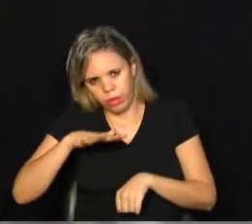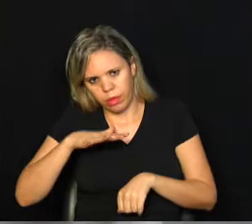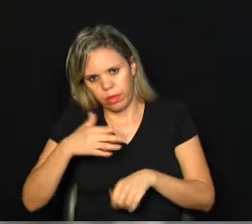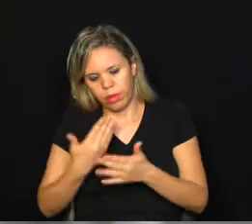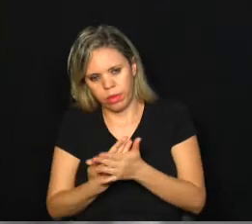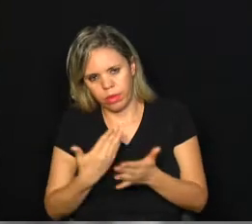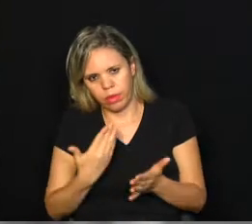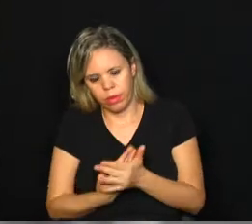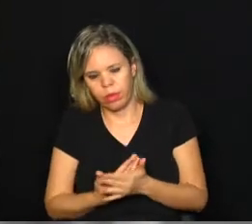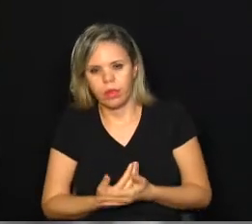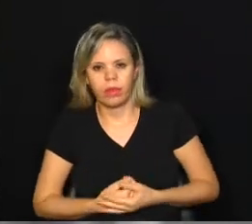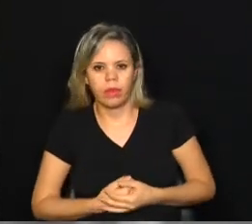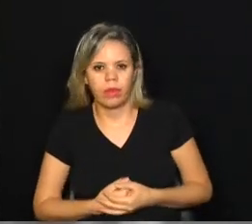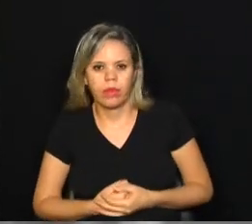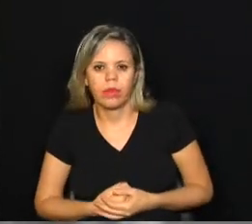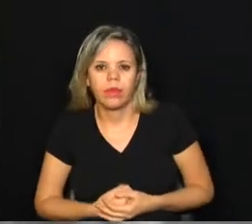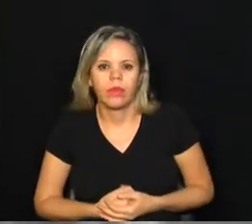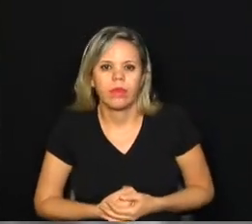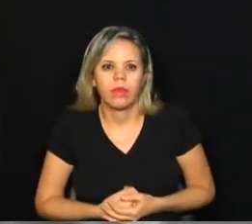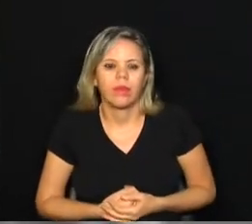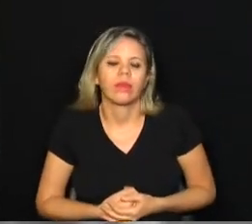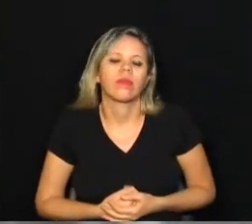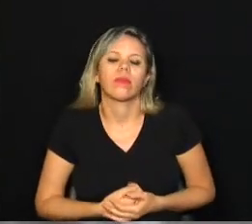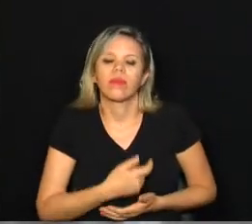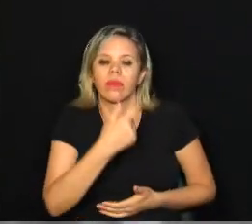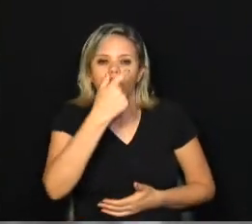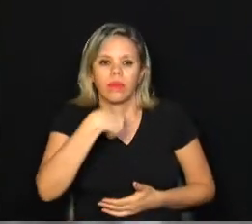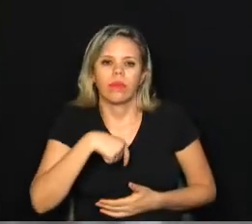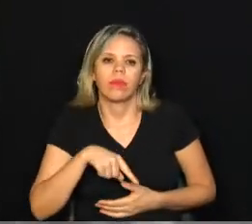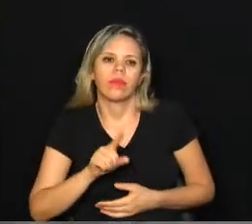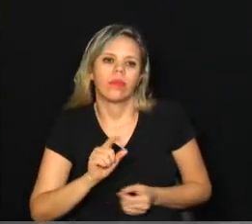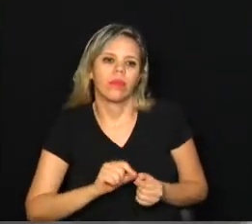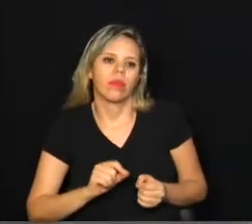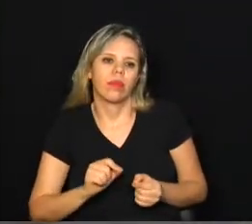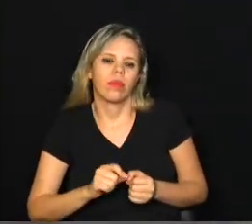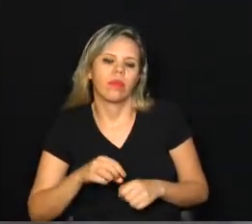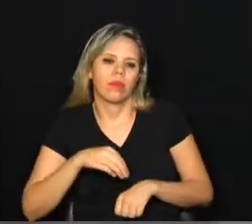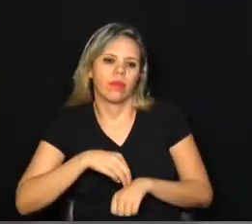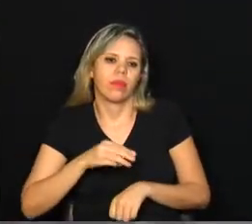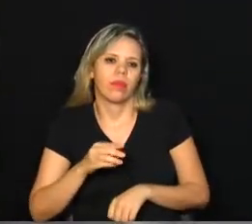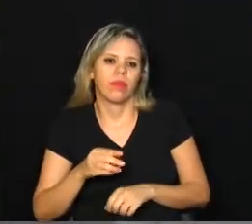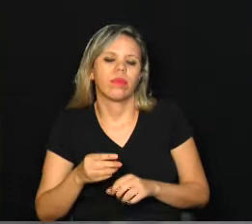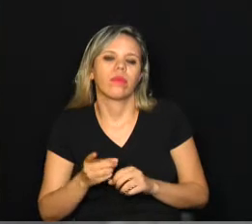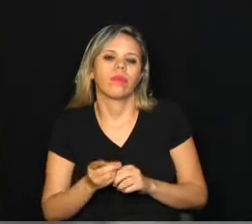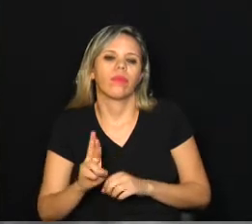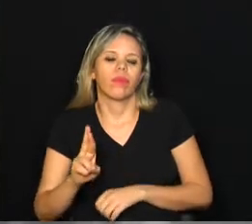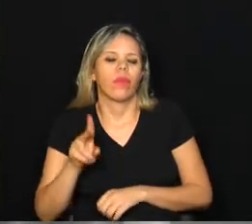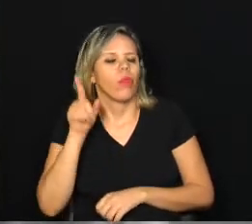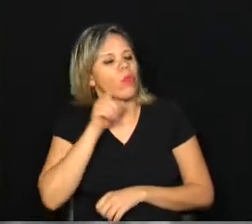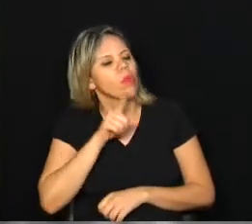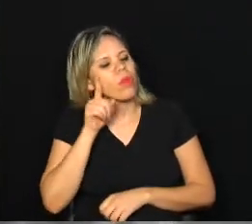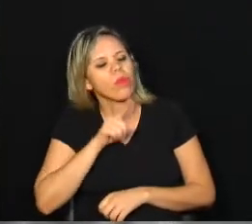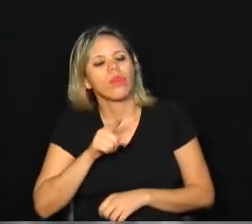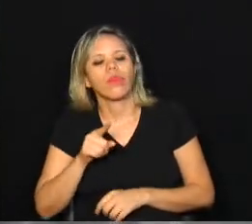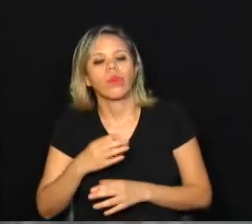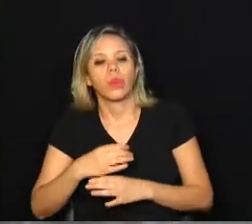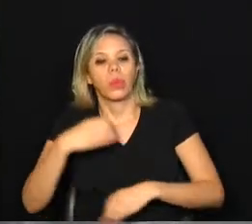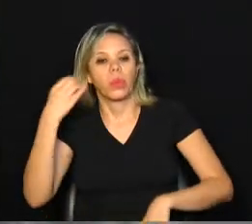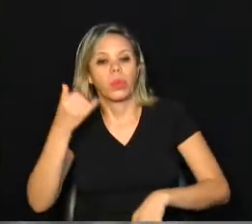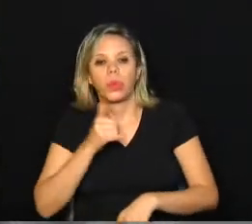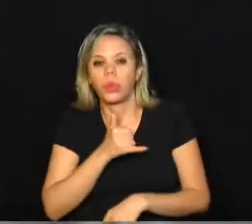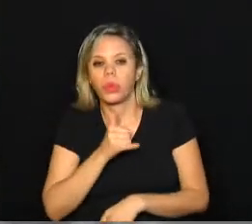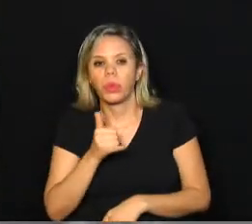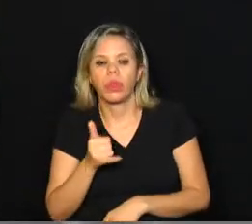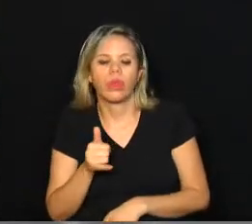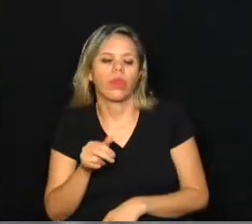mas eventualmente eu fui fazer mestrado e doutorado em engenharia elétrica nos Estados Unidos, fiz na University of